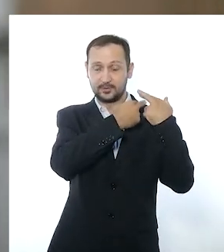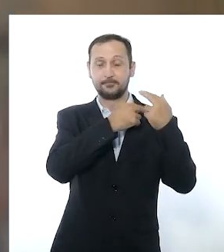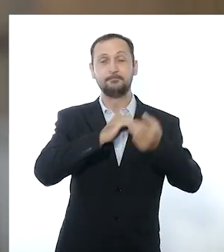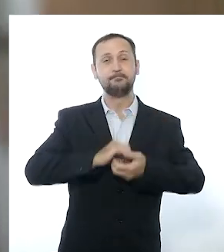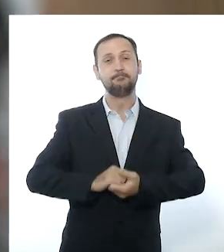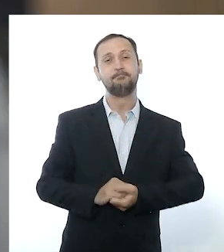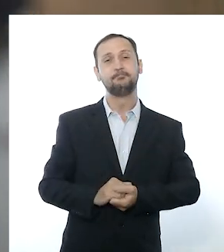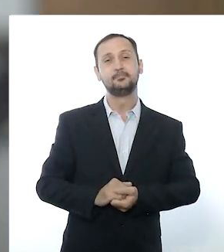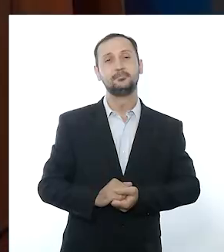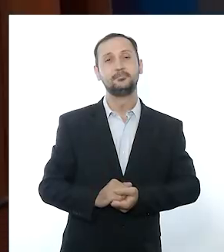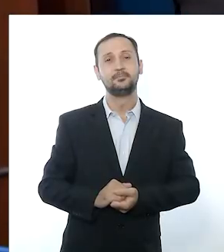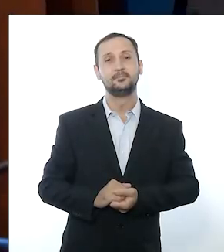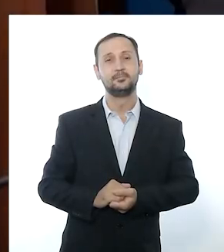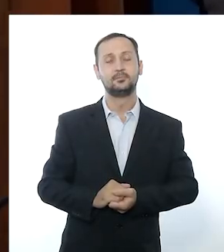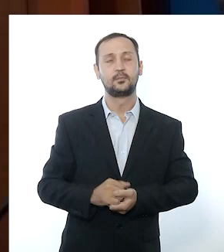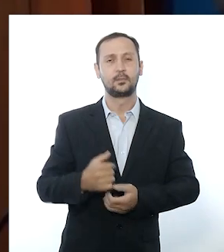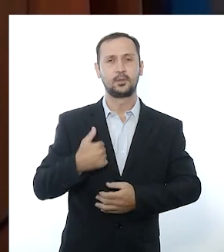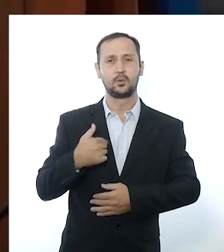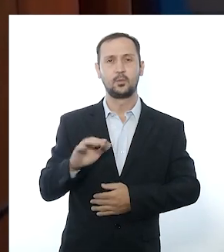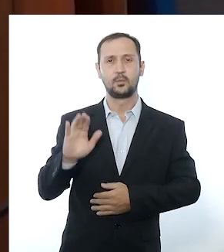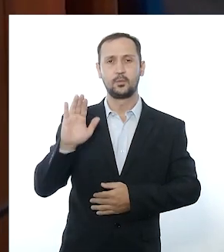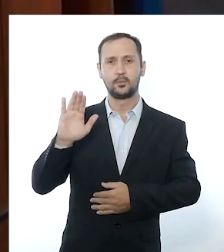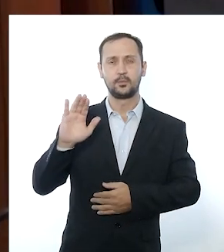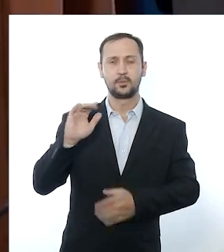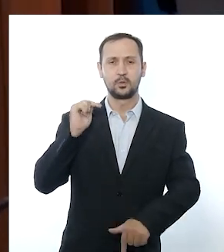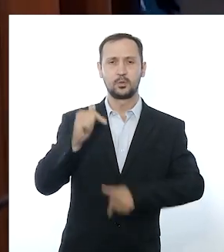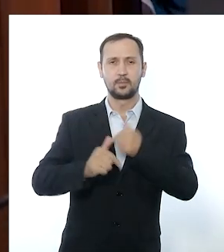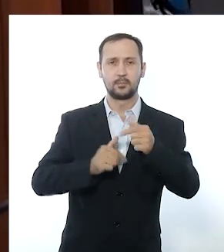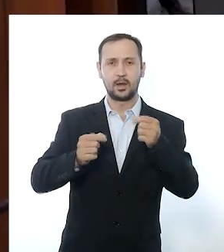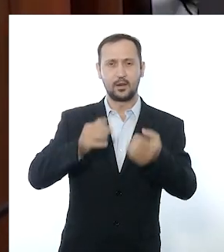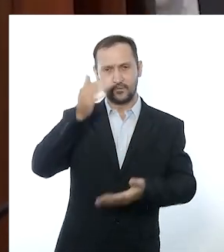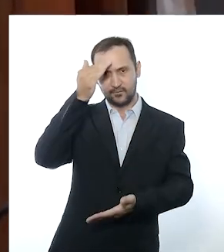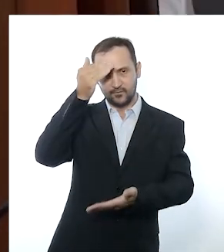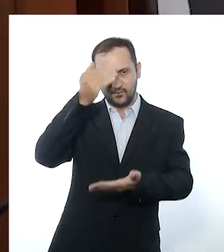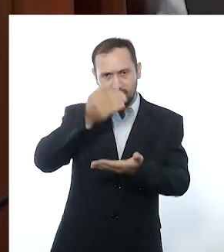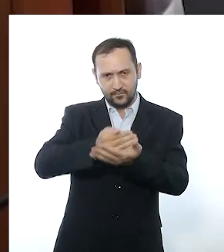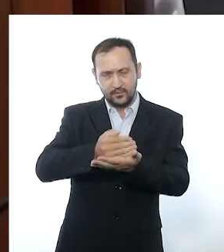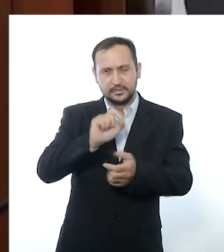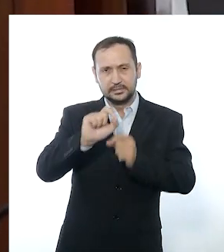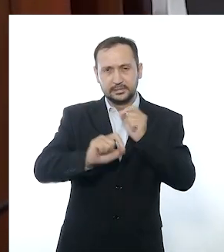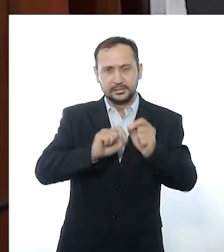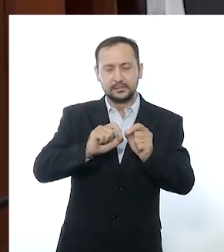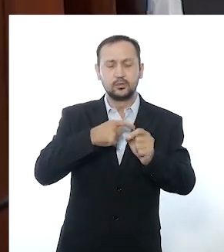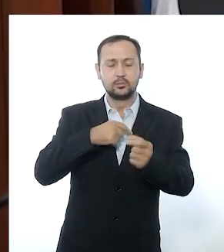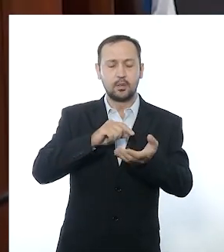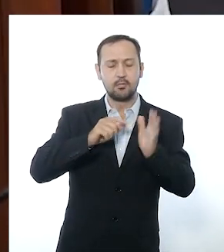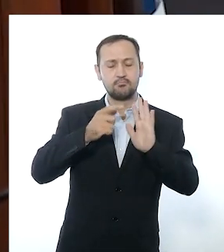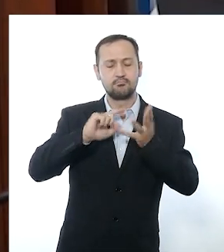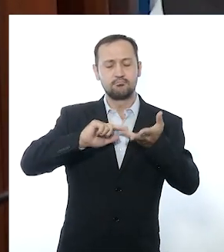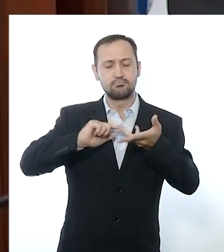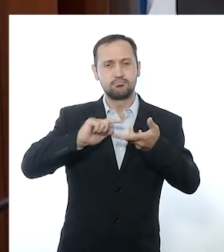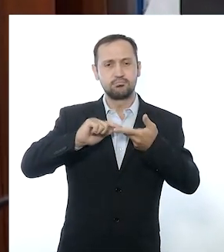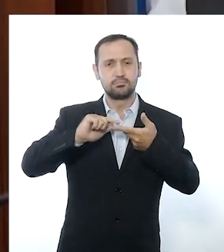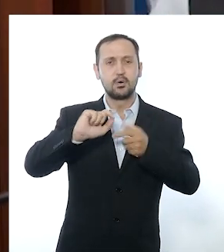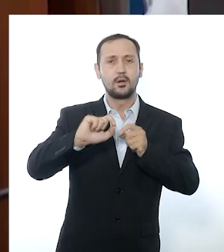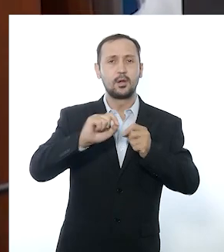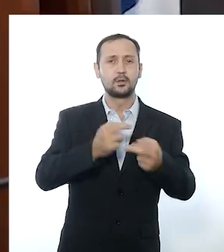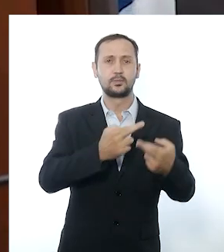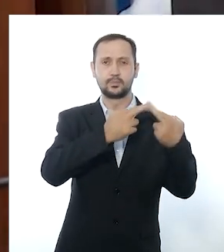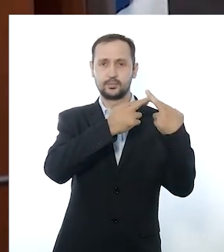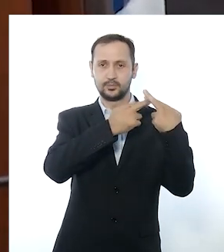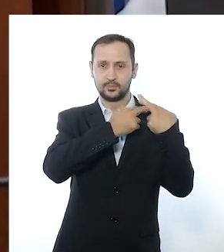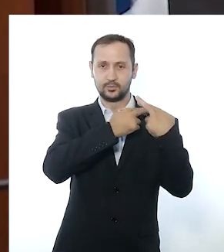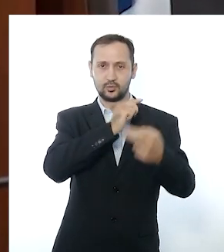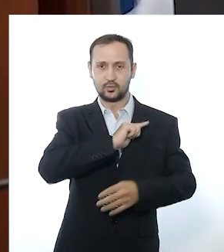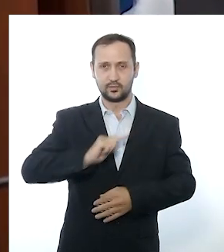e institucional. Prometo desempenhar lealmente e honradamente as funções do cargo de governador do estado